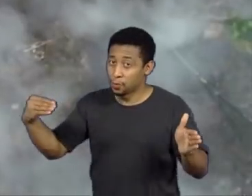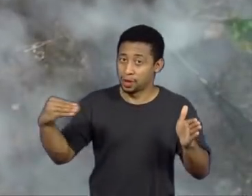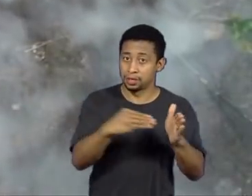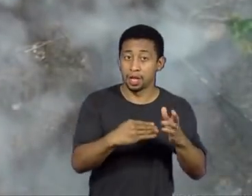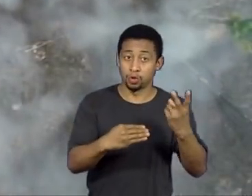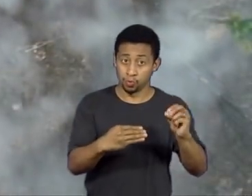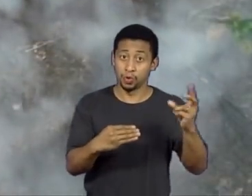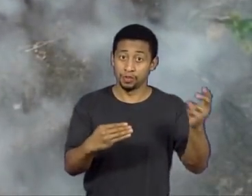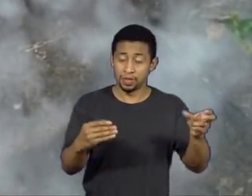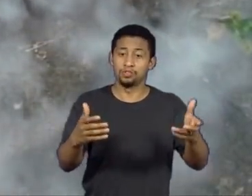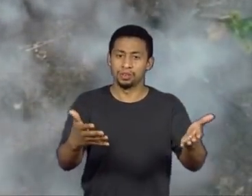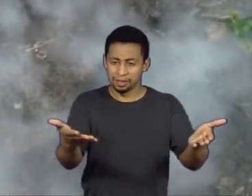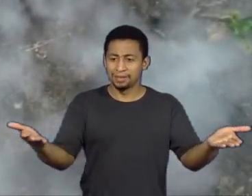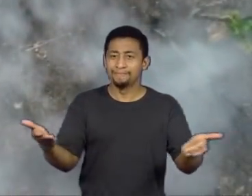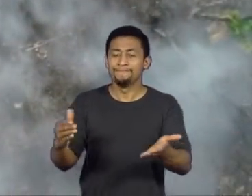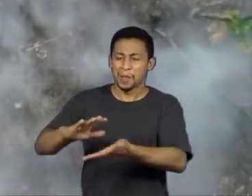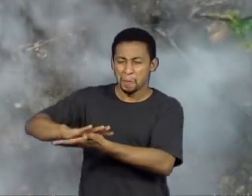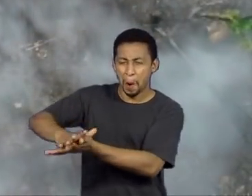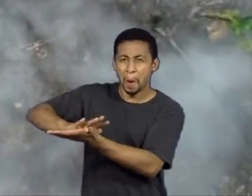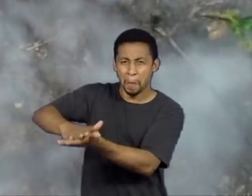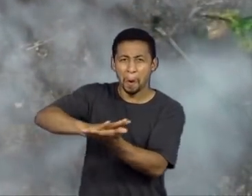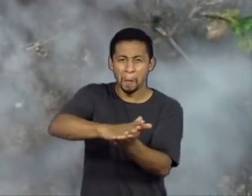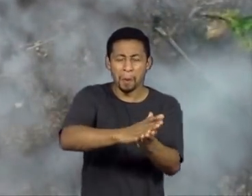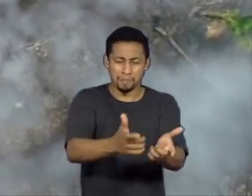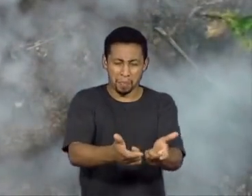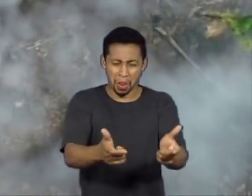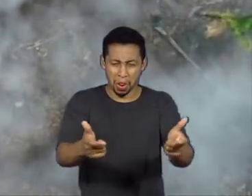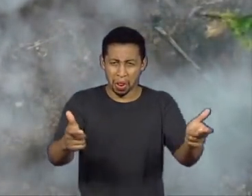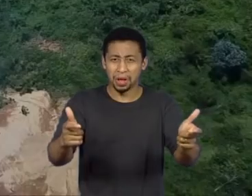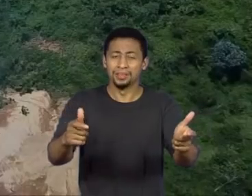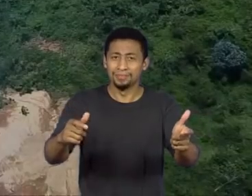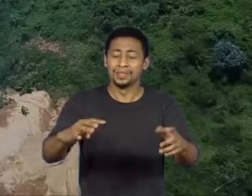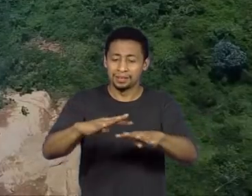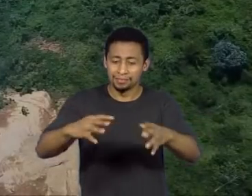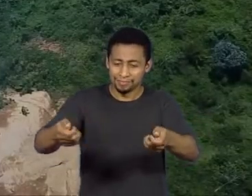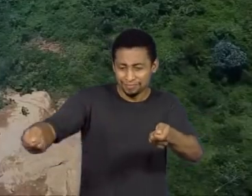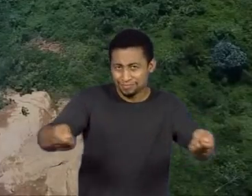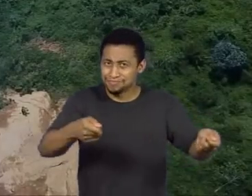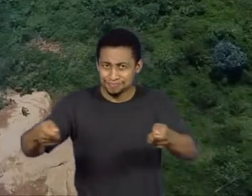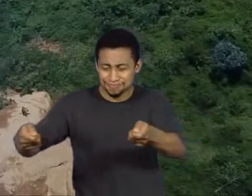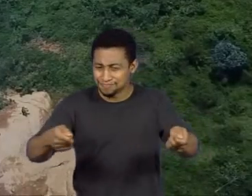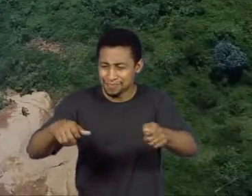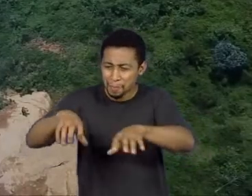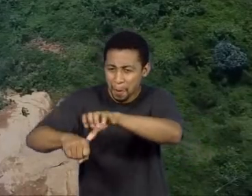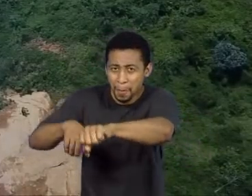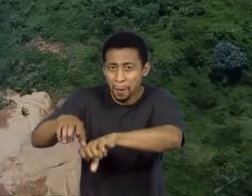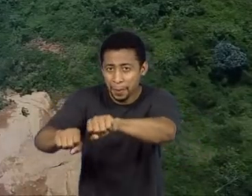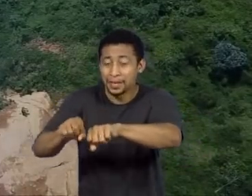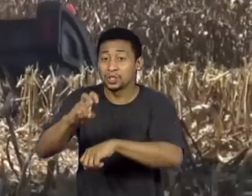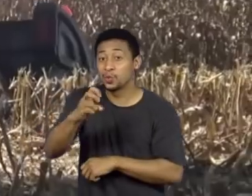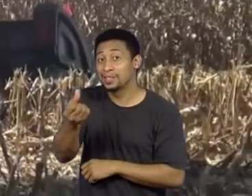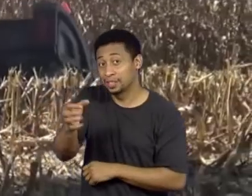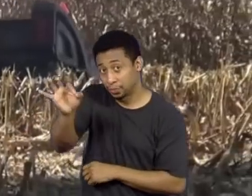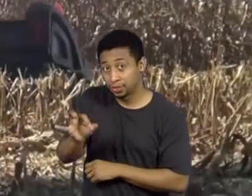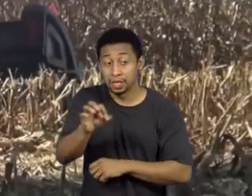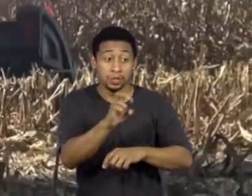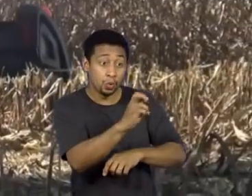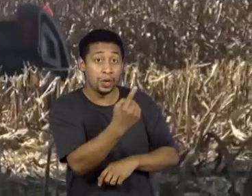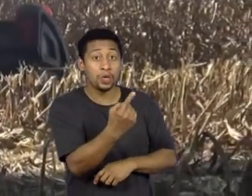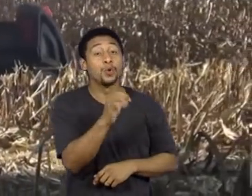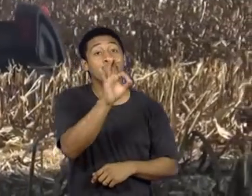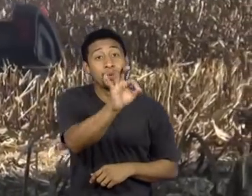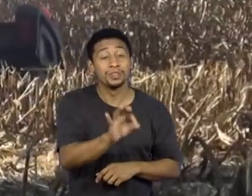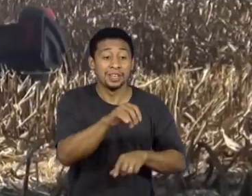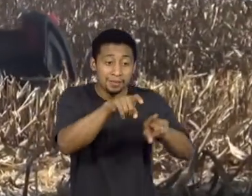2020, houve um crescimento de 56% na mineração e de 151%